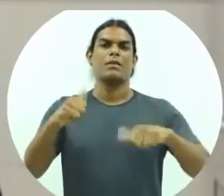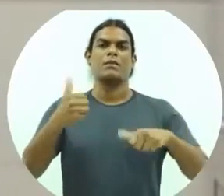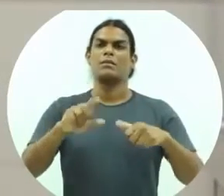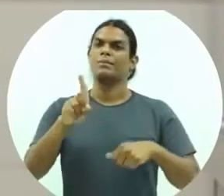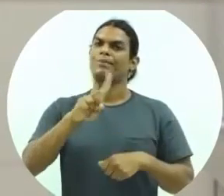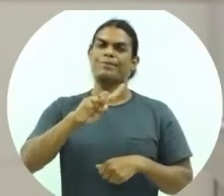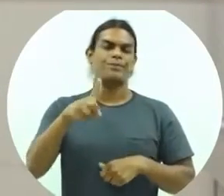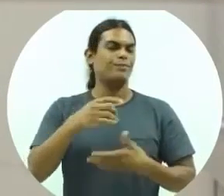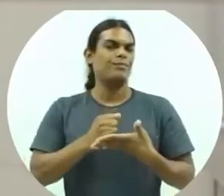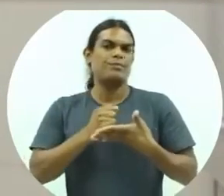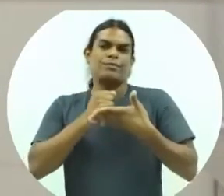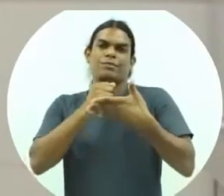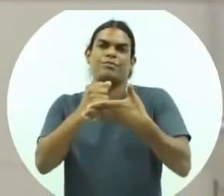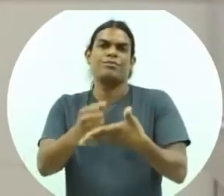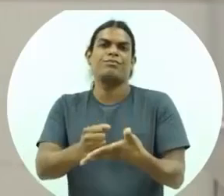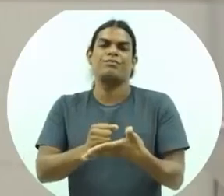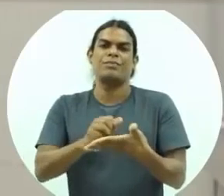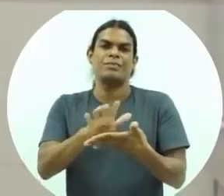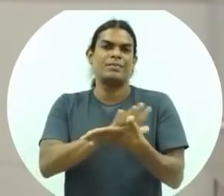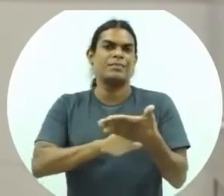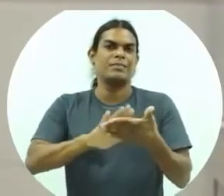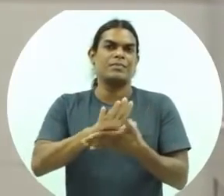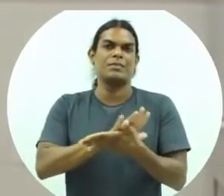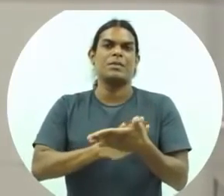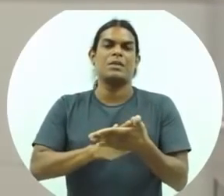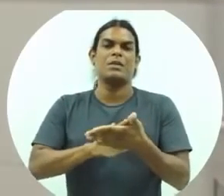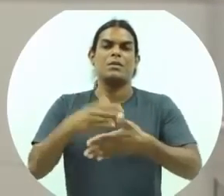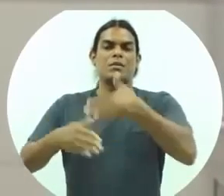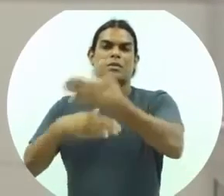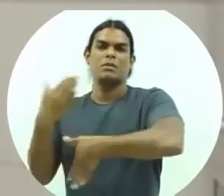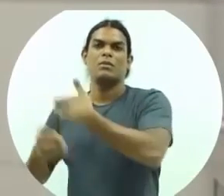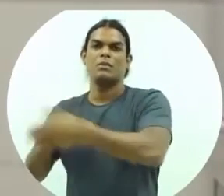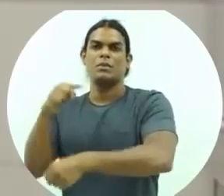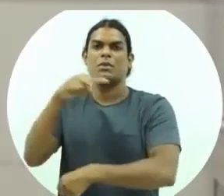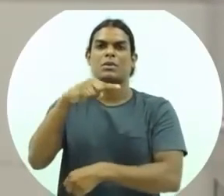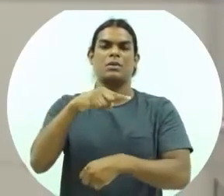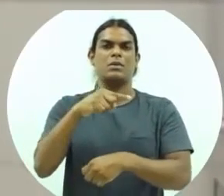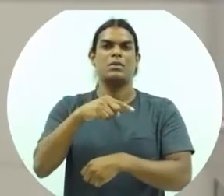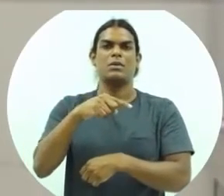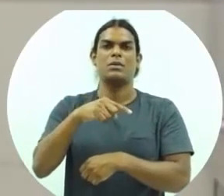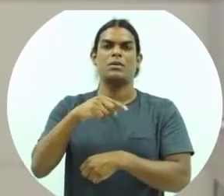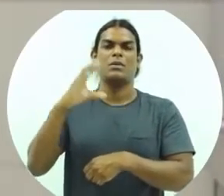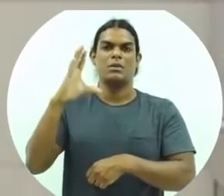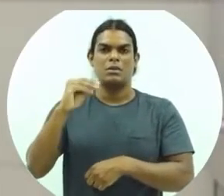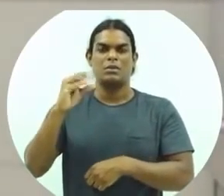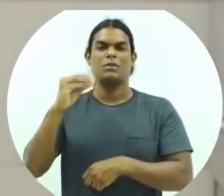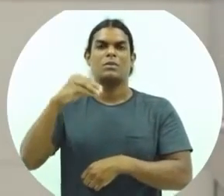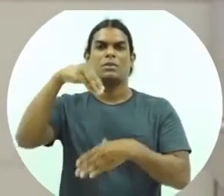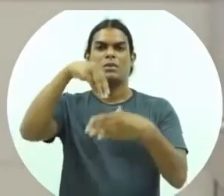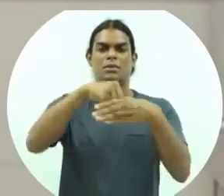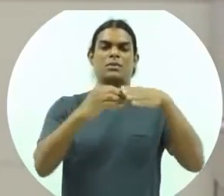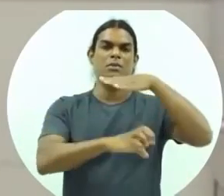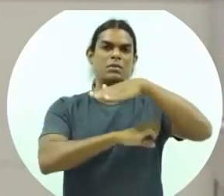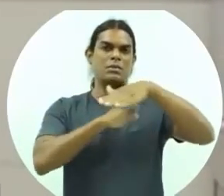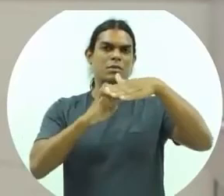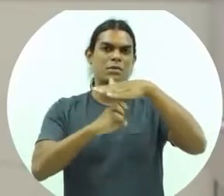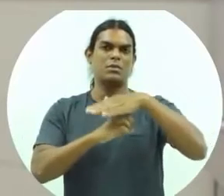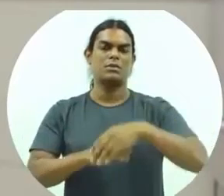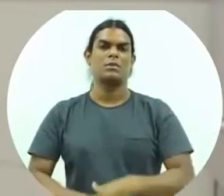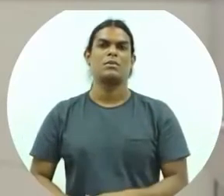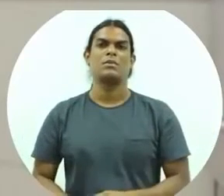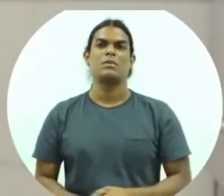desta não vai contribuir de forma efetiva para uma maior produtividade dos colaboradores dentro